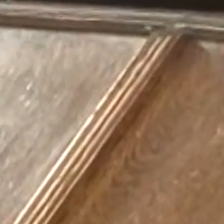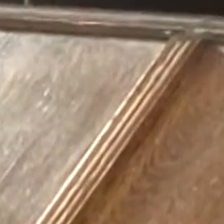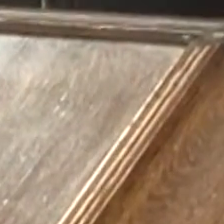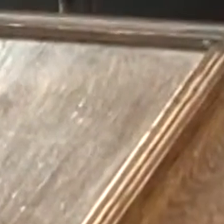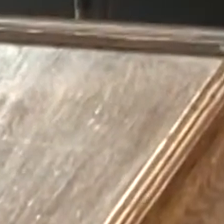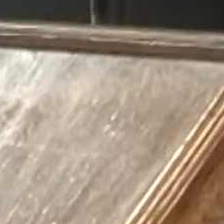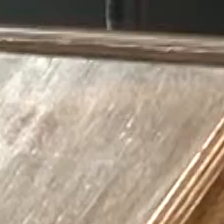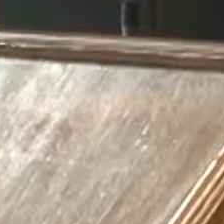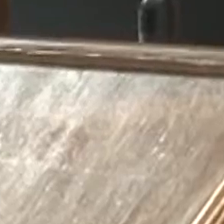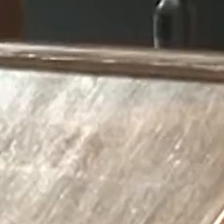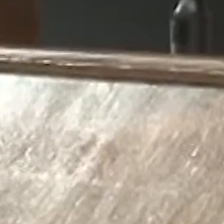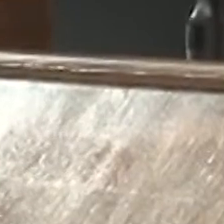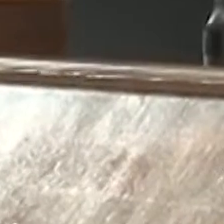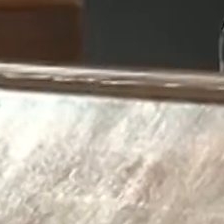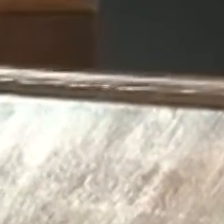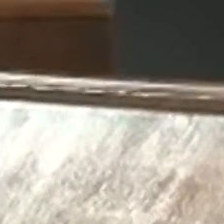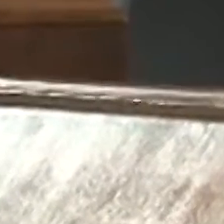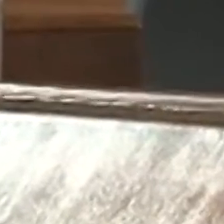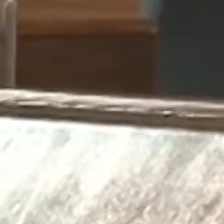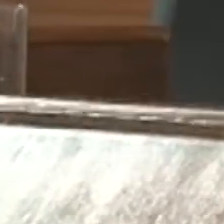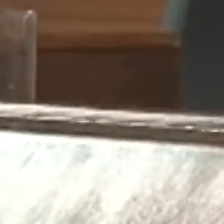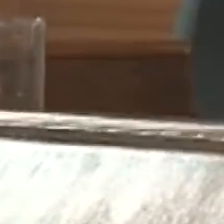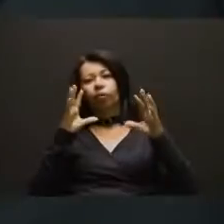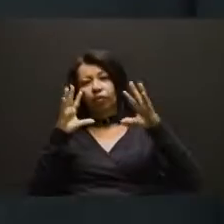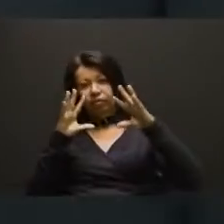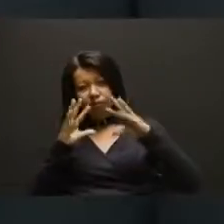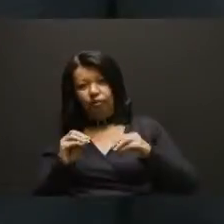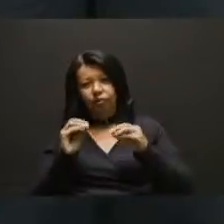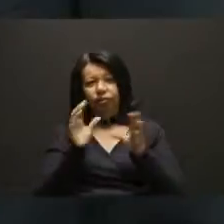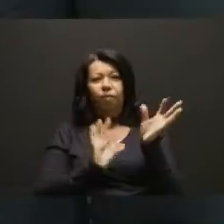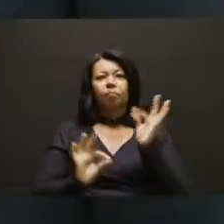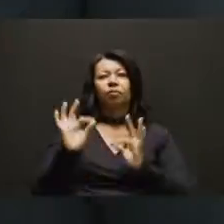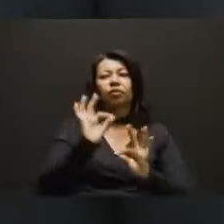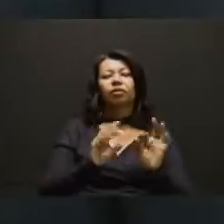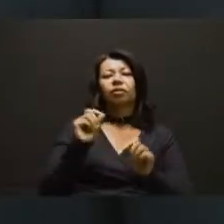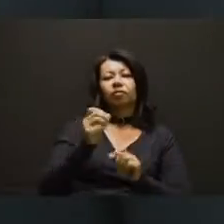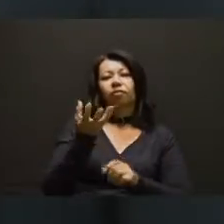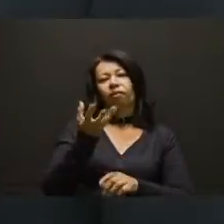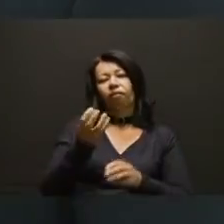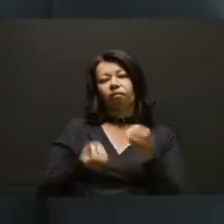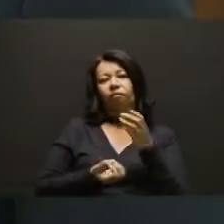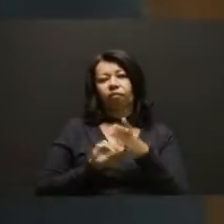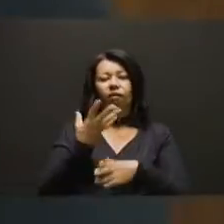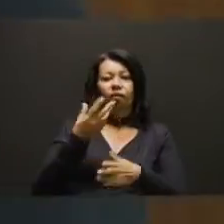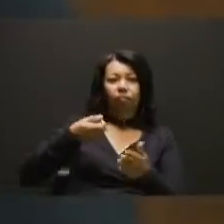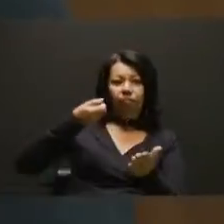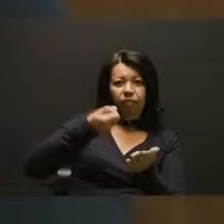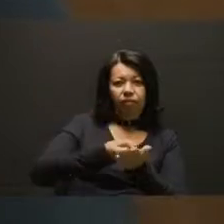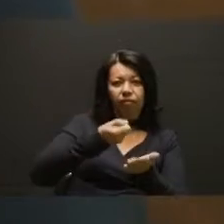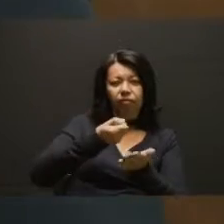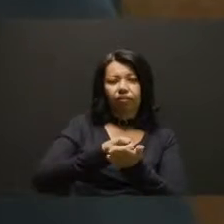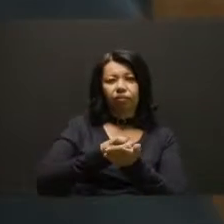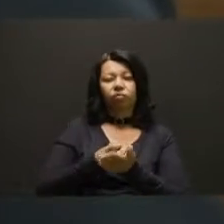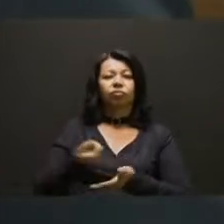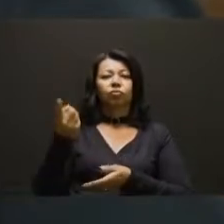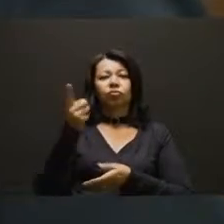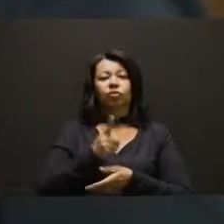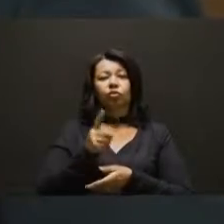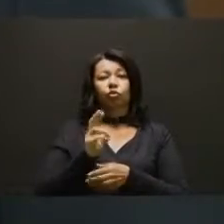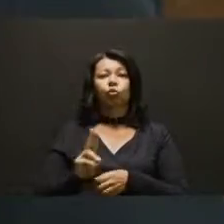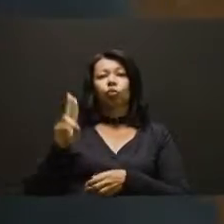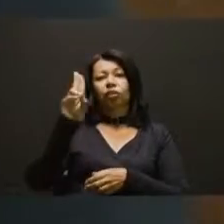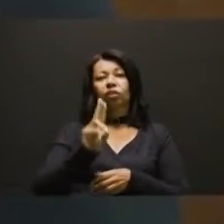a serem estabelecidas em regulamentação própria. É um projeto que visa criar a obrigação de sistema de captação e